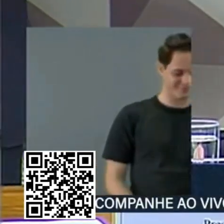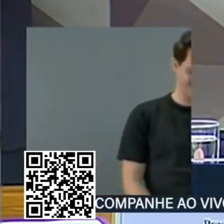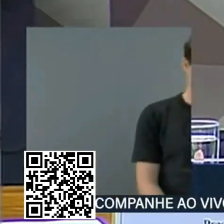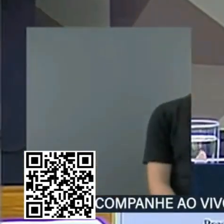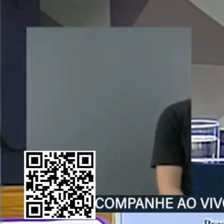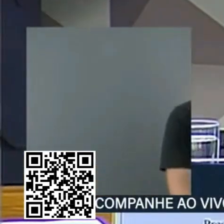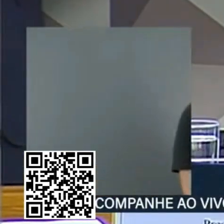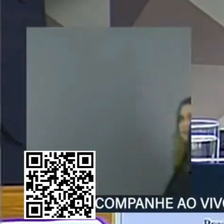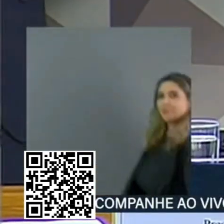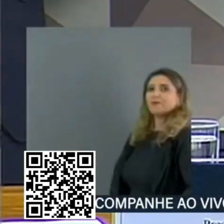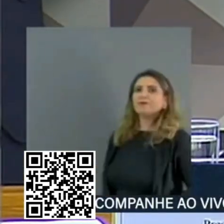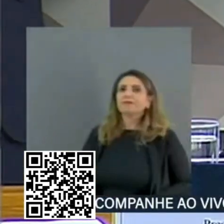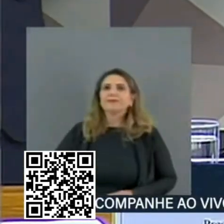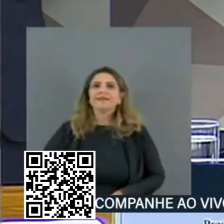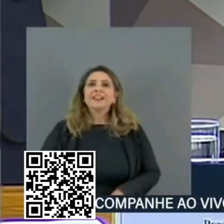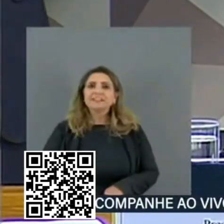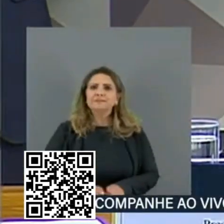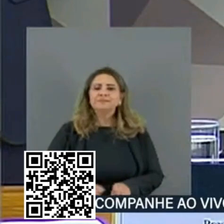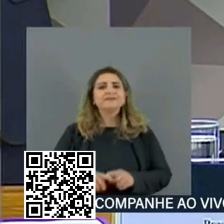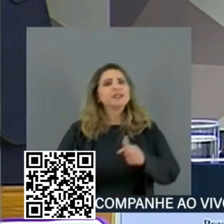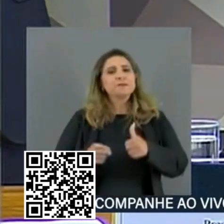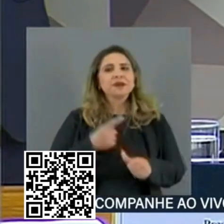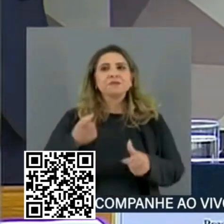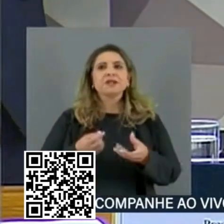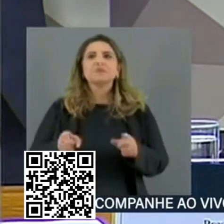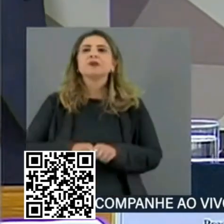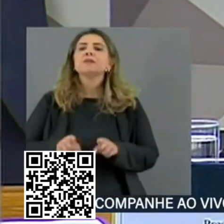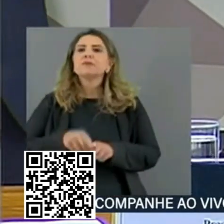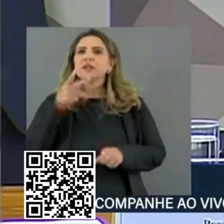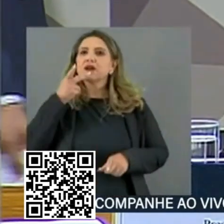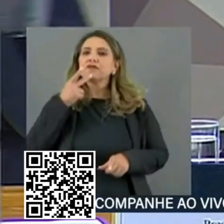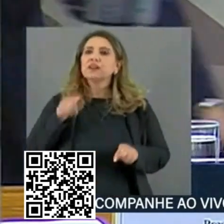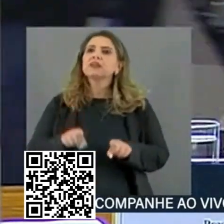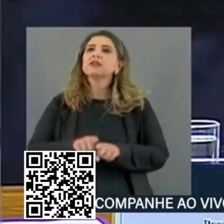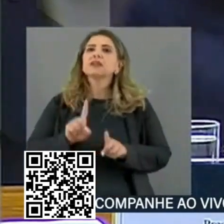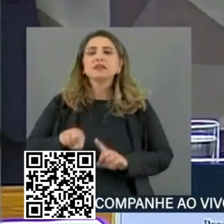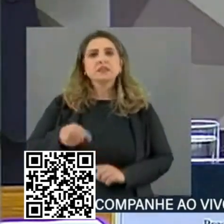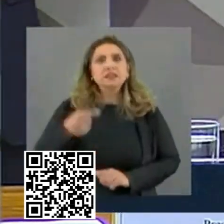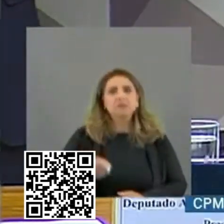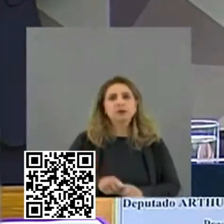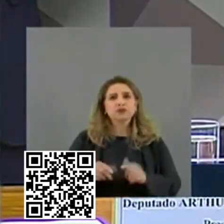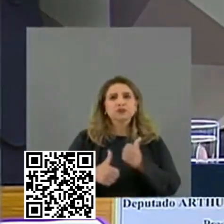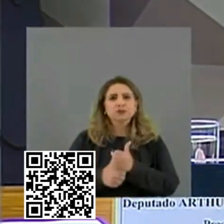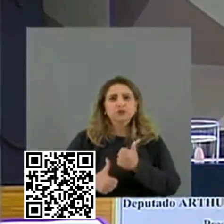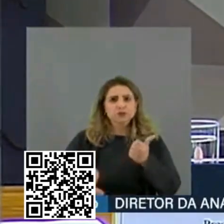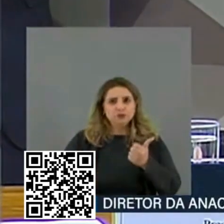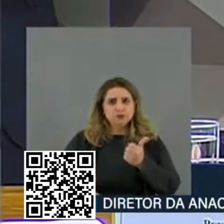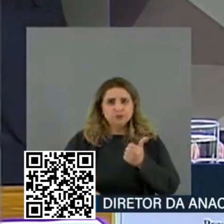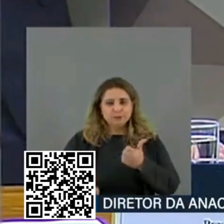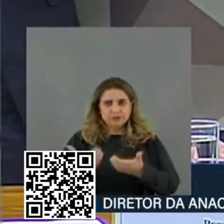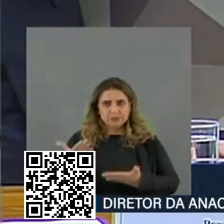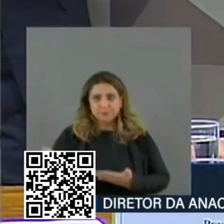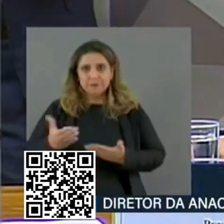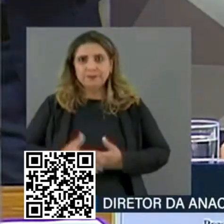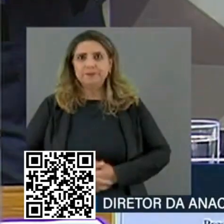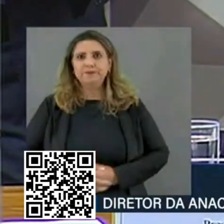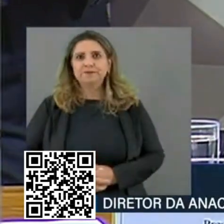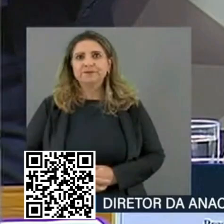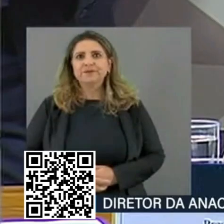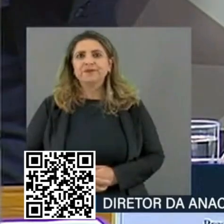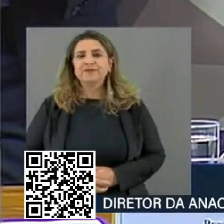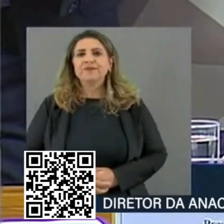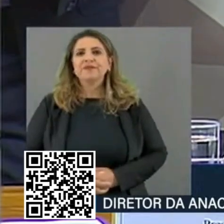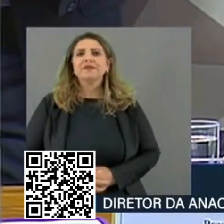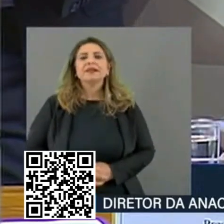primeiro, a fala primeiro dos titulares e depois dos suplentes. Com a palavra, a